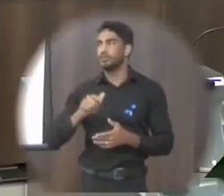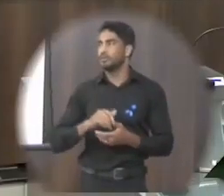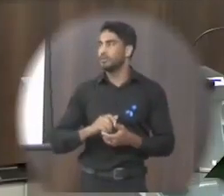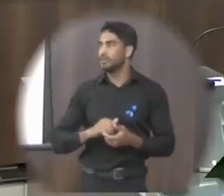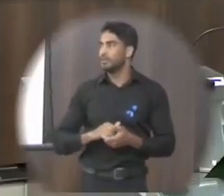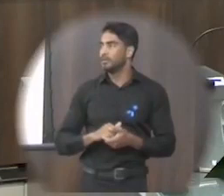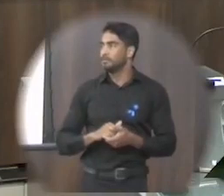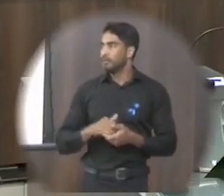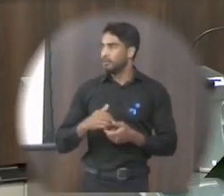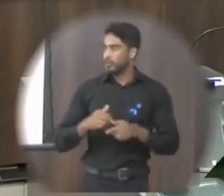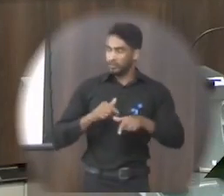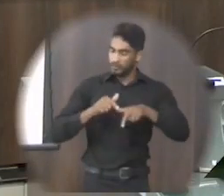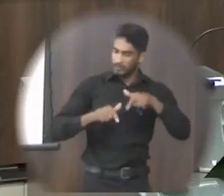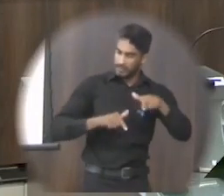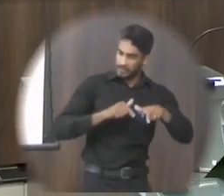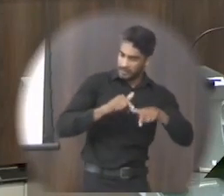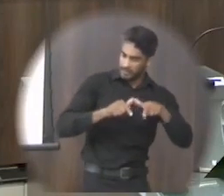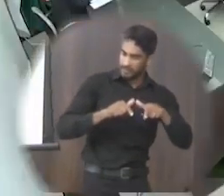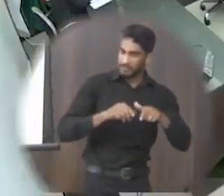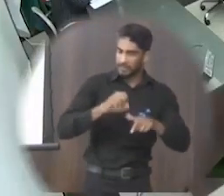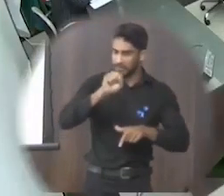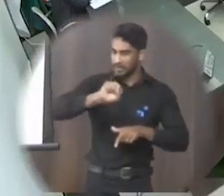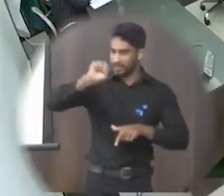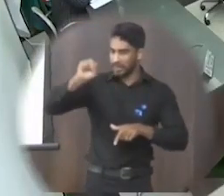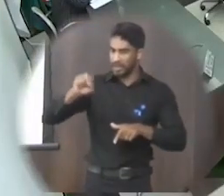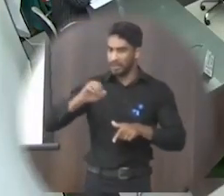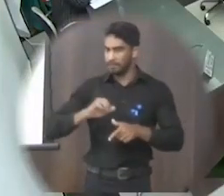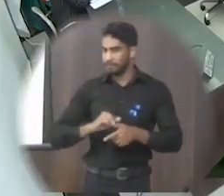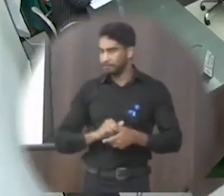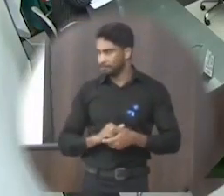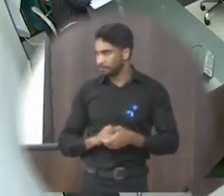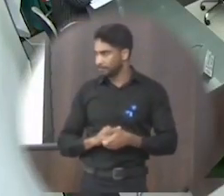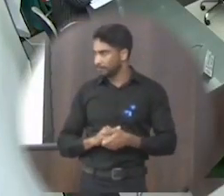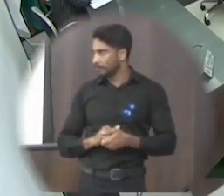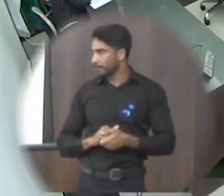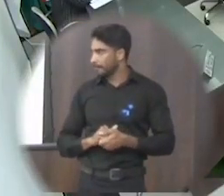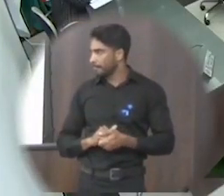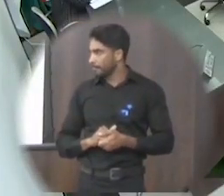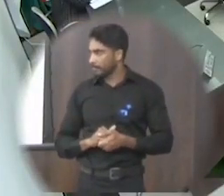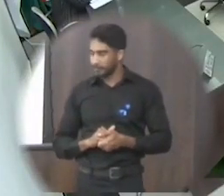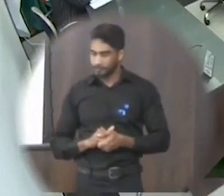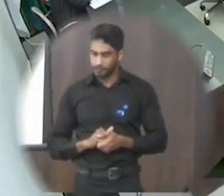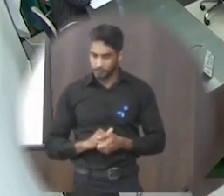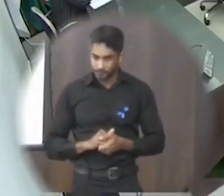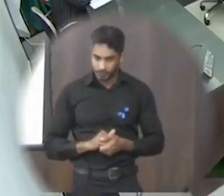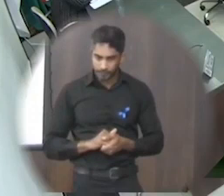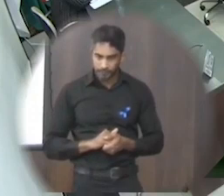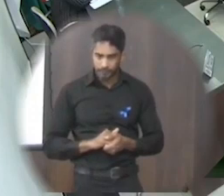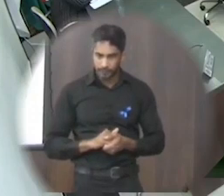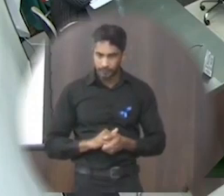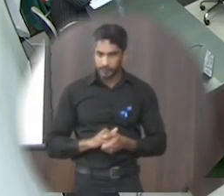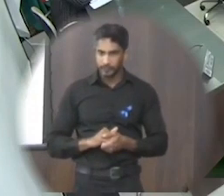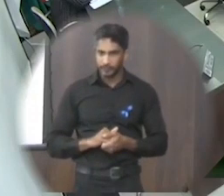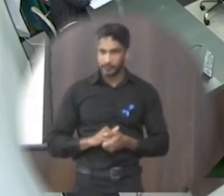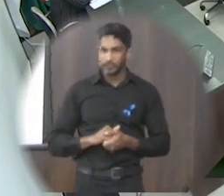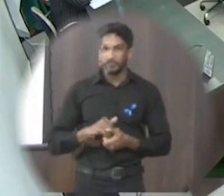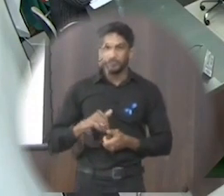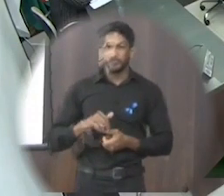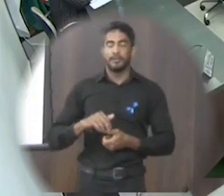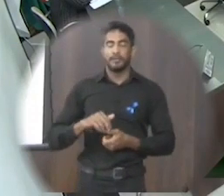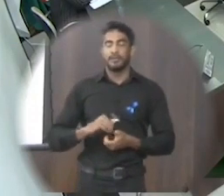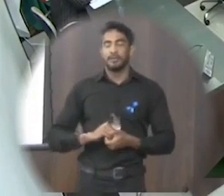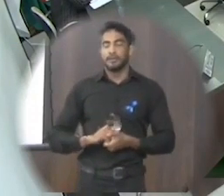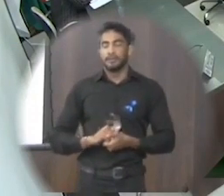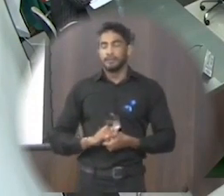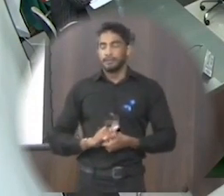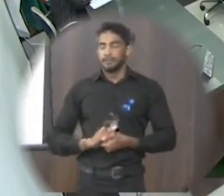Bombeiro prestado aqui na Serra Geral. Obrigado, palavra, vereador. Nós que agradecemos. Quem pediu a palavra? Valdeir, podeis usar.